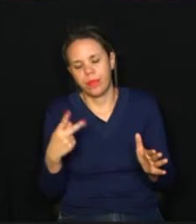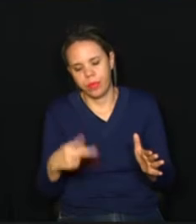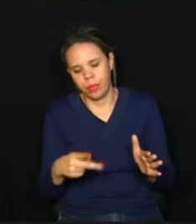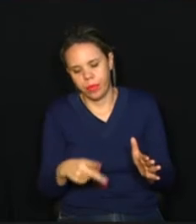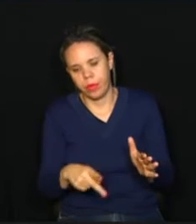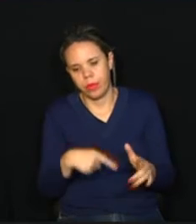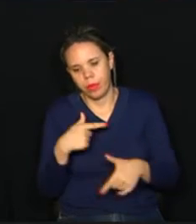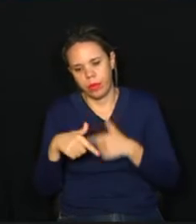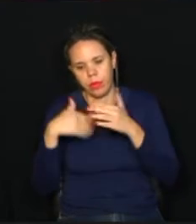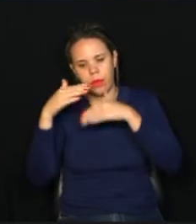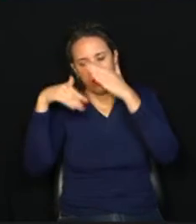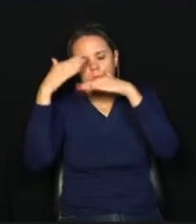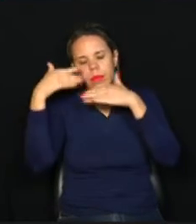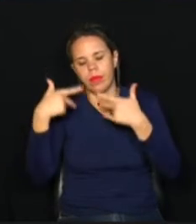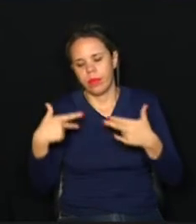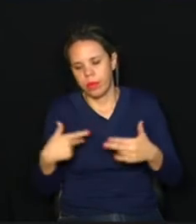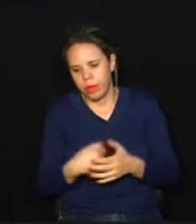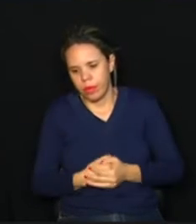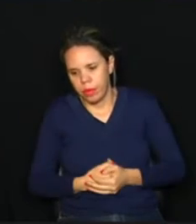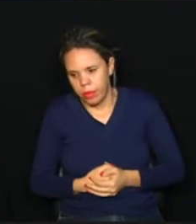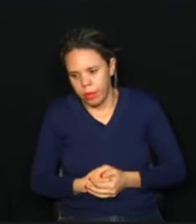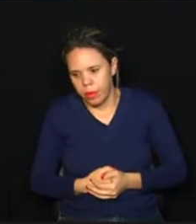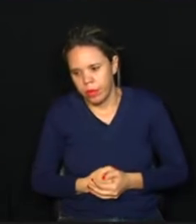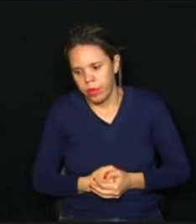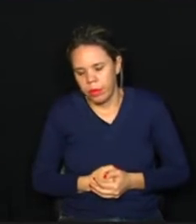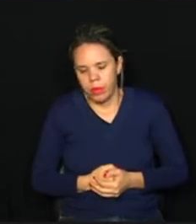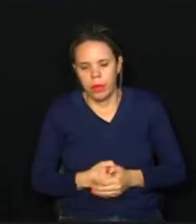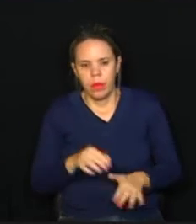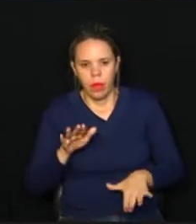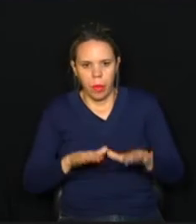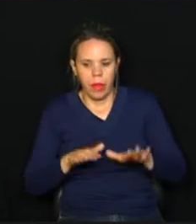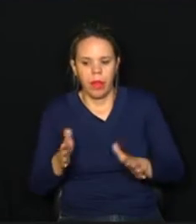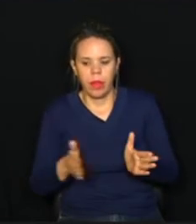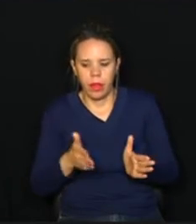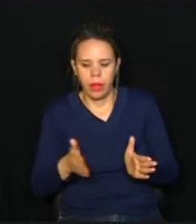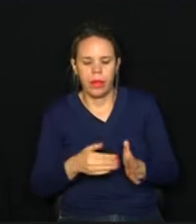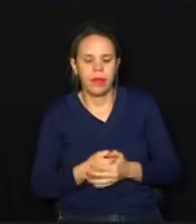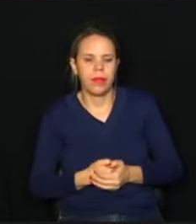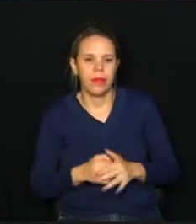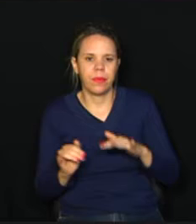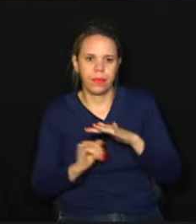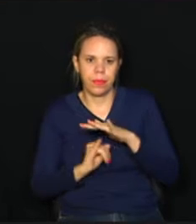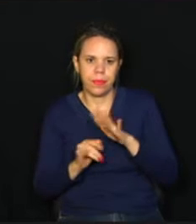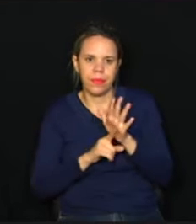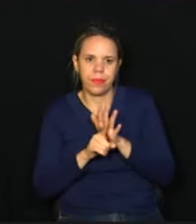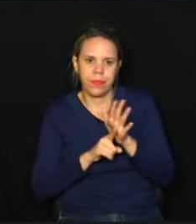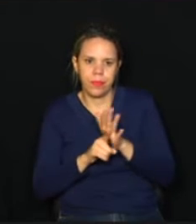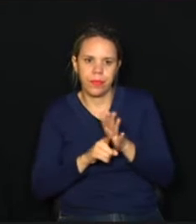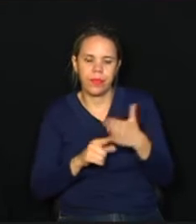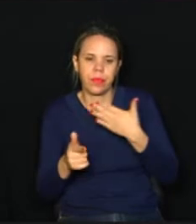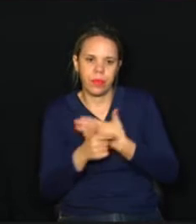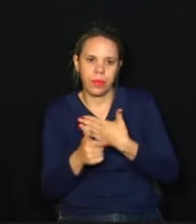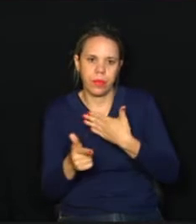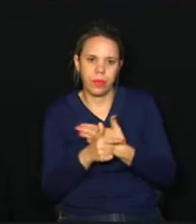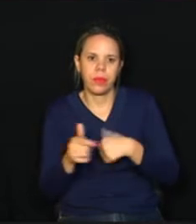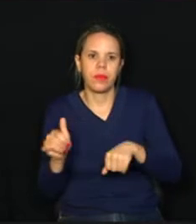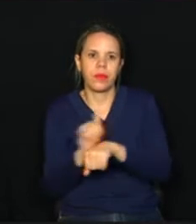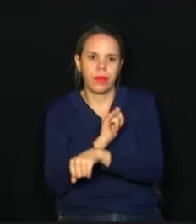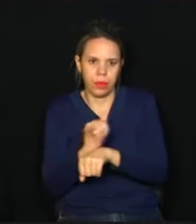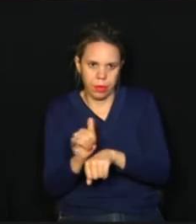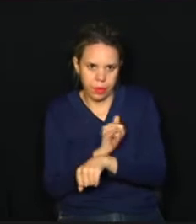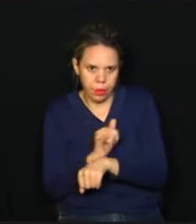o seu desenvolvimento de uma determinada produção. Os institutos de pesquisa cumprem um papel mais